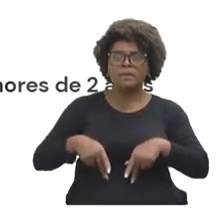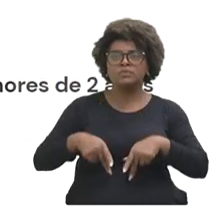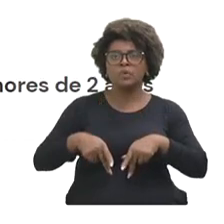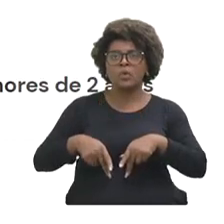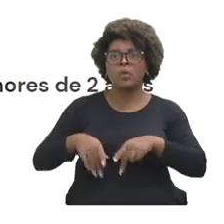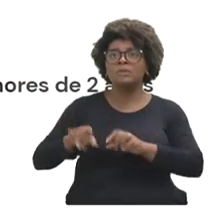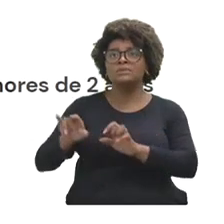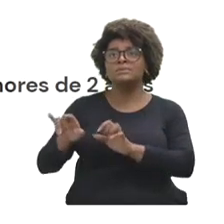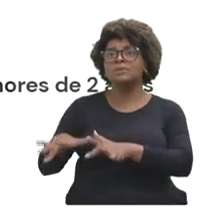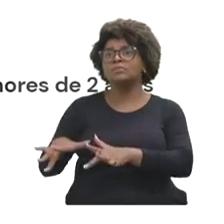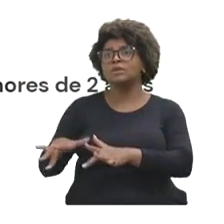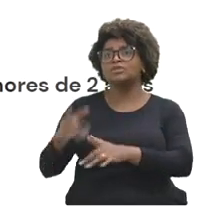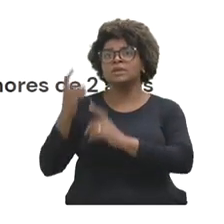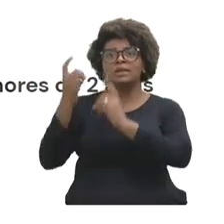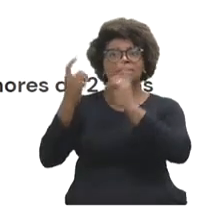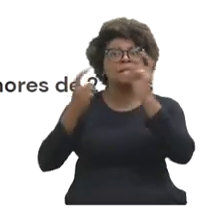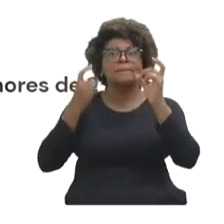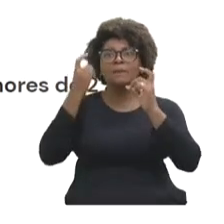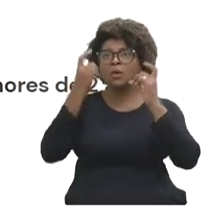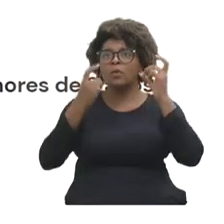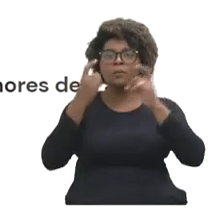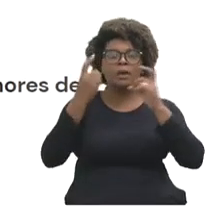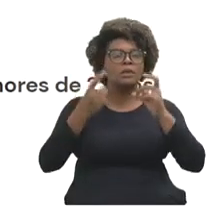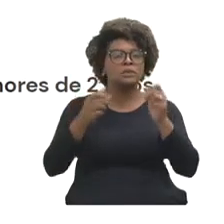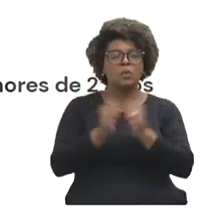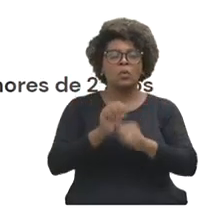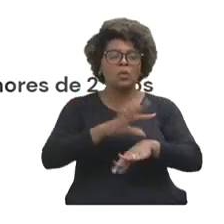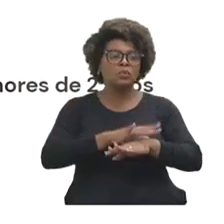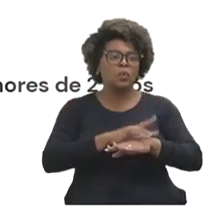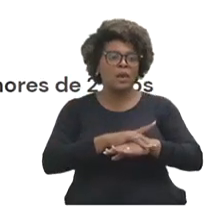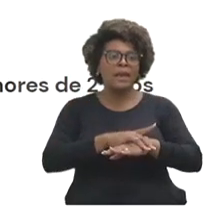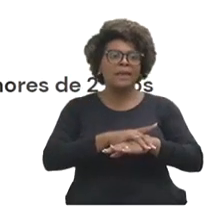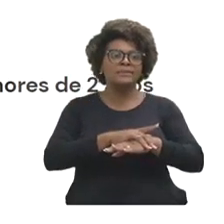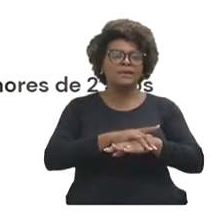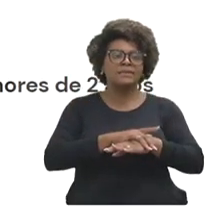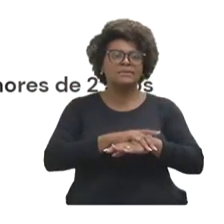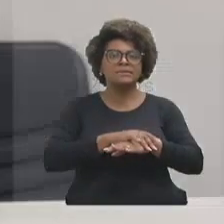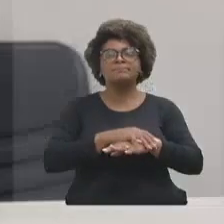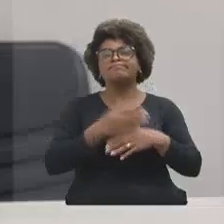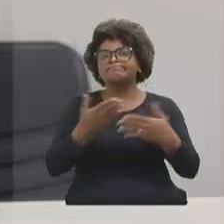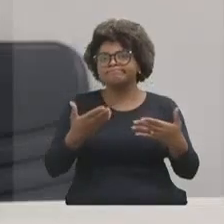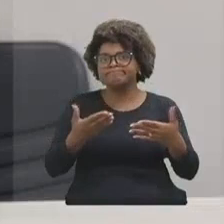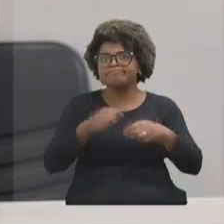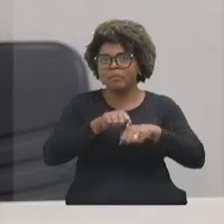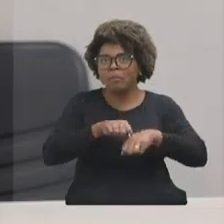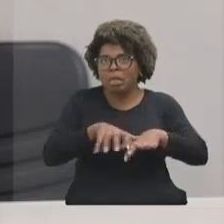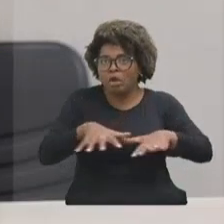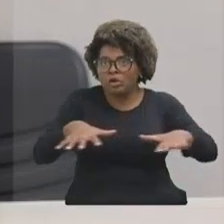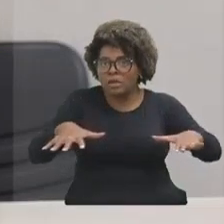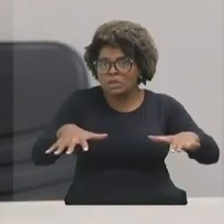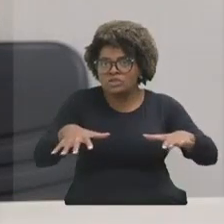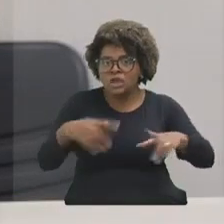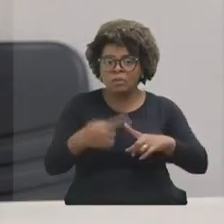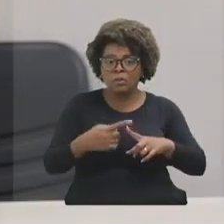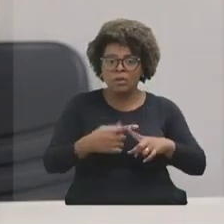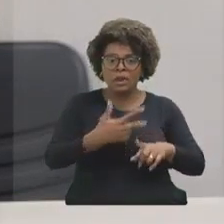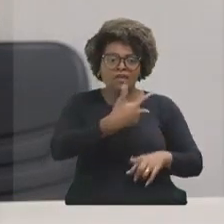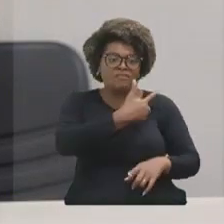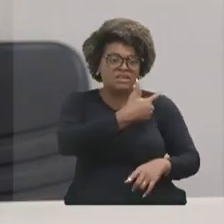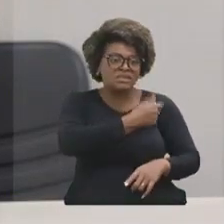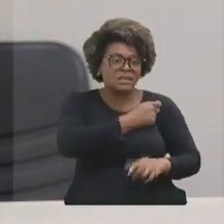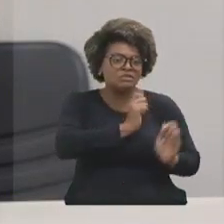a preocupação com doenças infecto-contagiosas muito pelo sucesso da vacinação então quando a gente